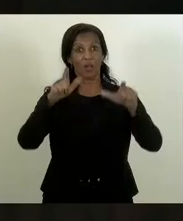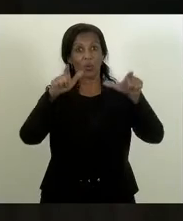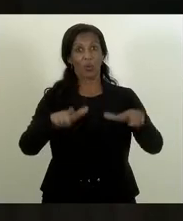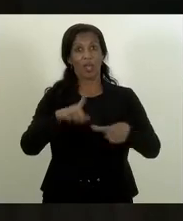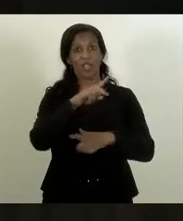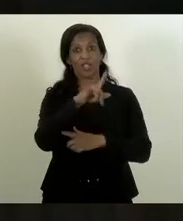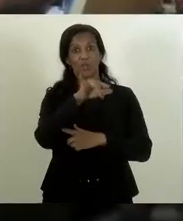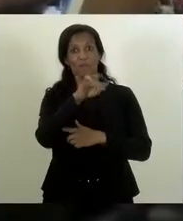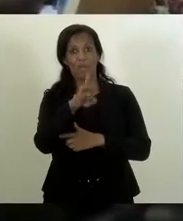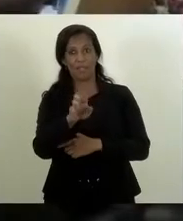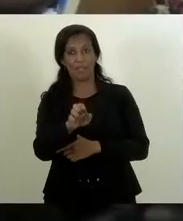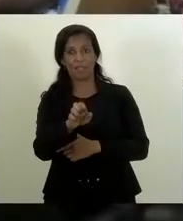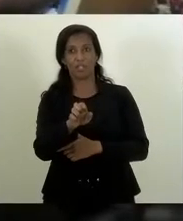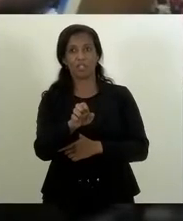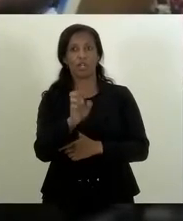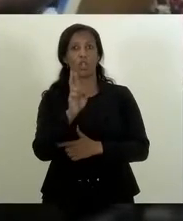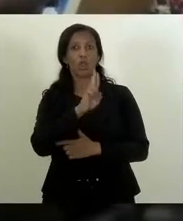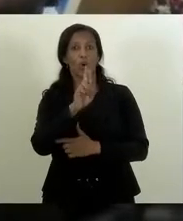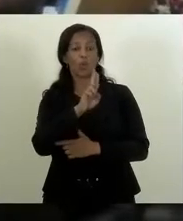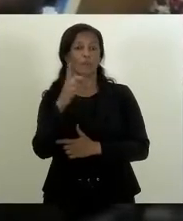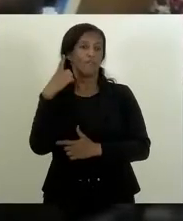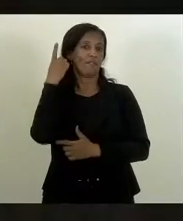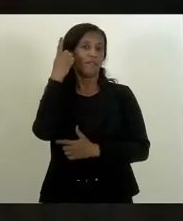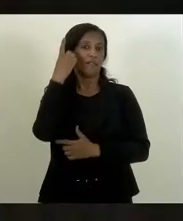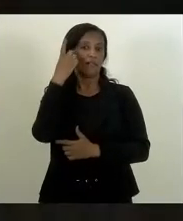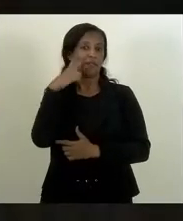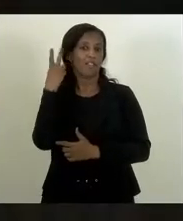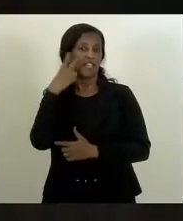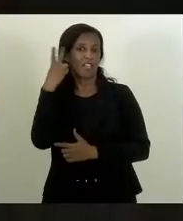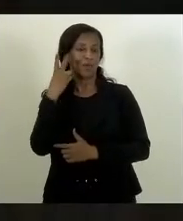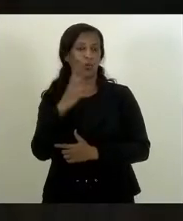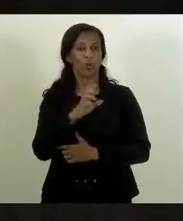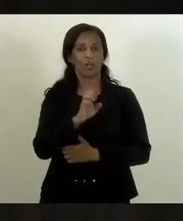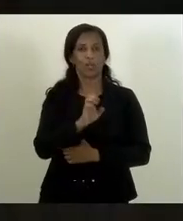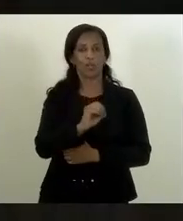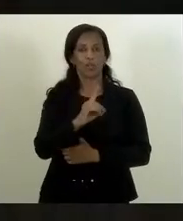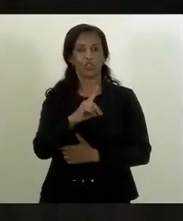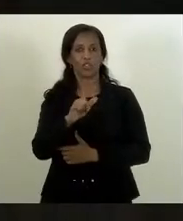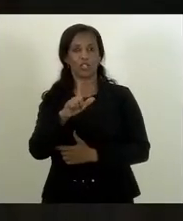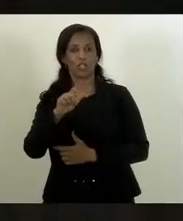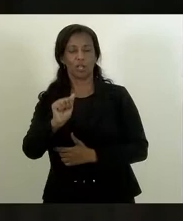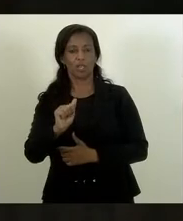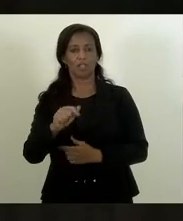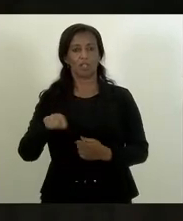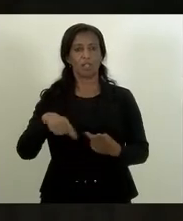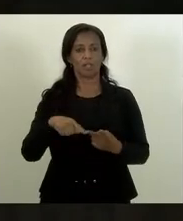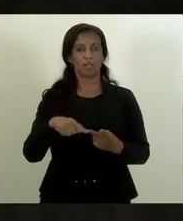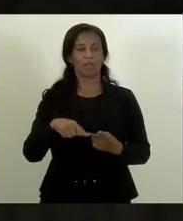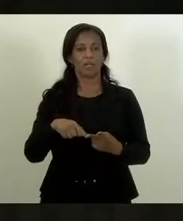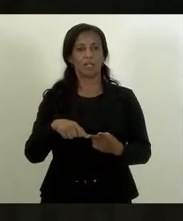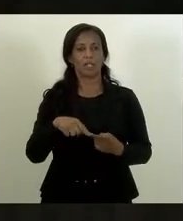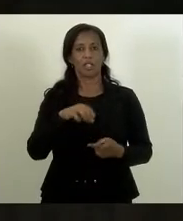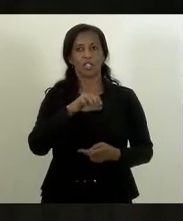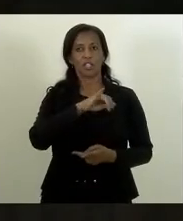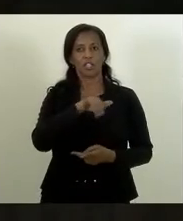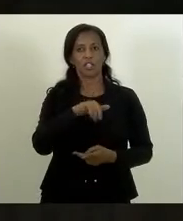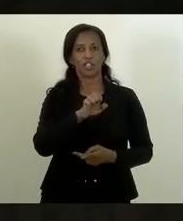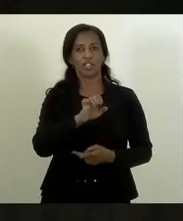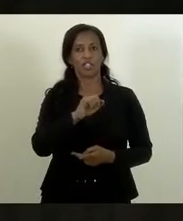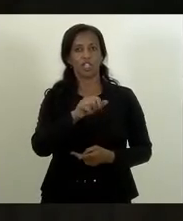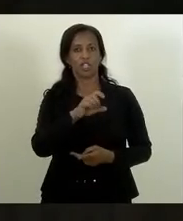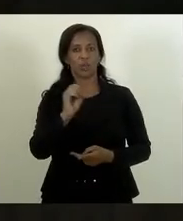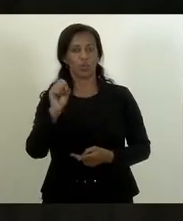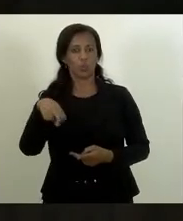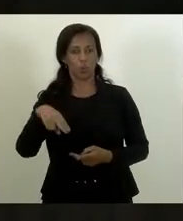Edilene. Também o vereador de Sumidouro, Geilson Jasmin, o ex-vereador de